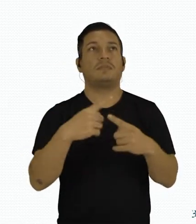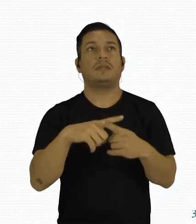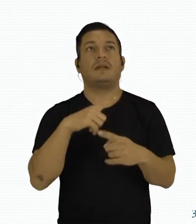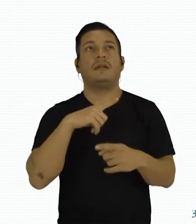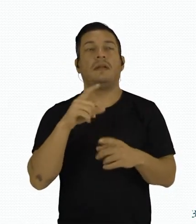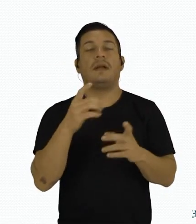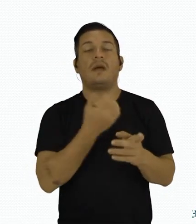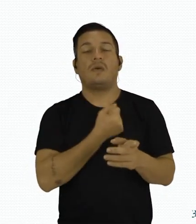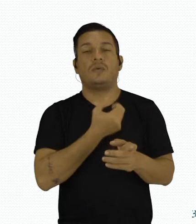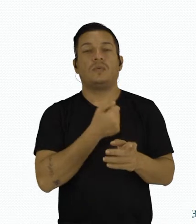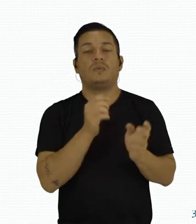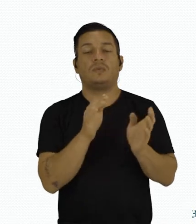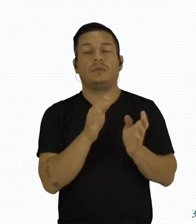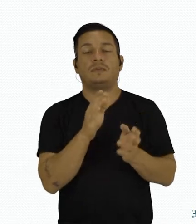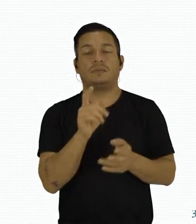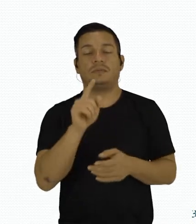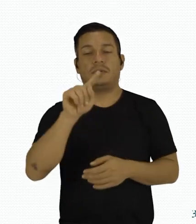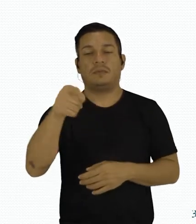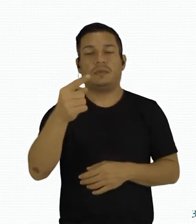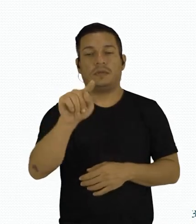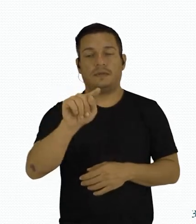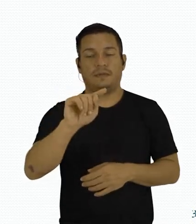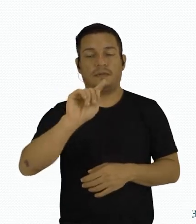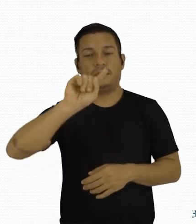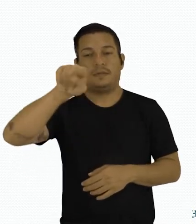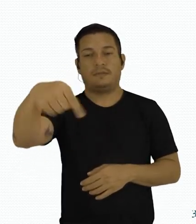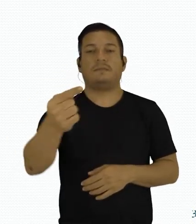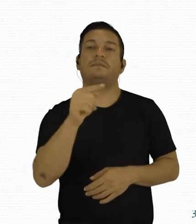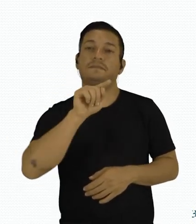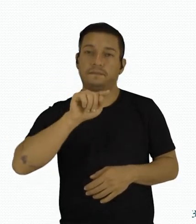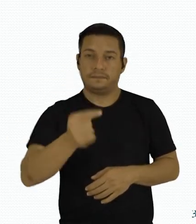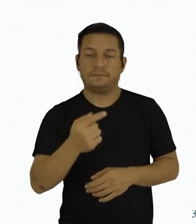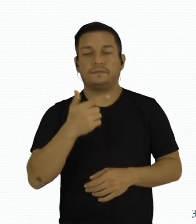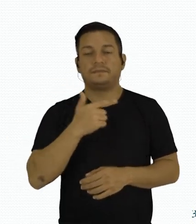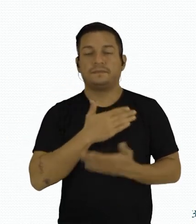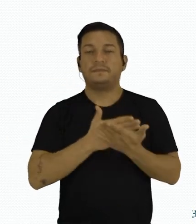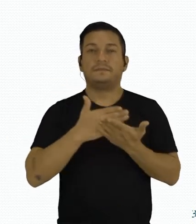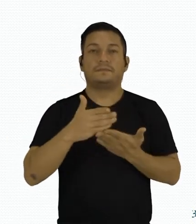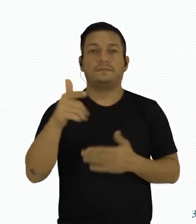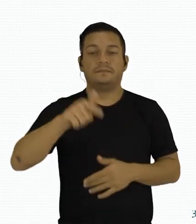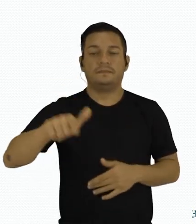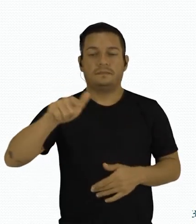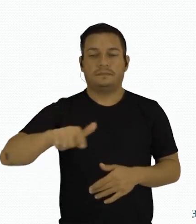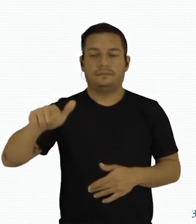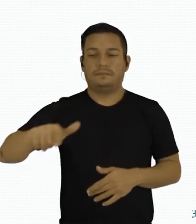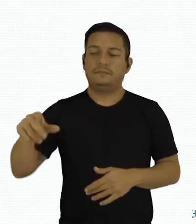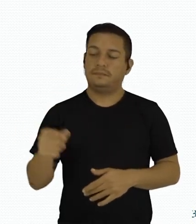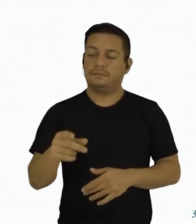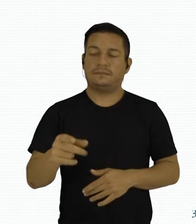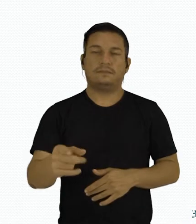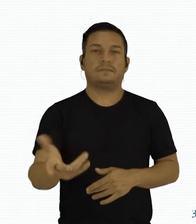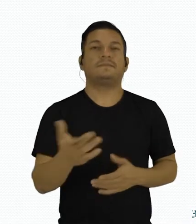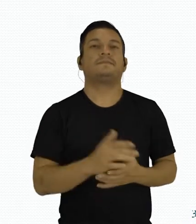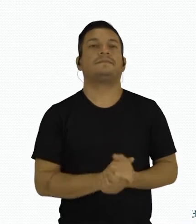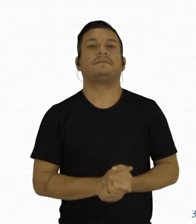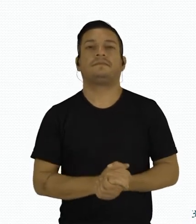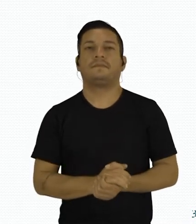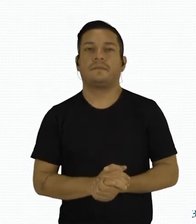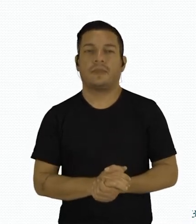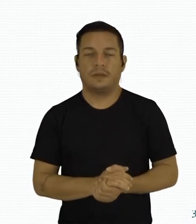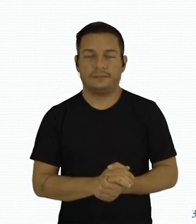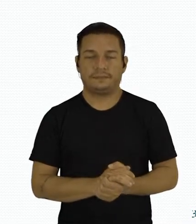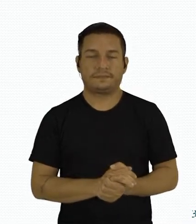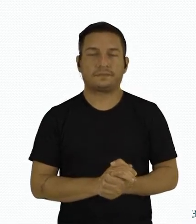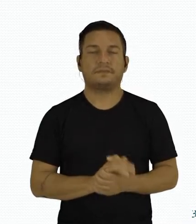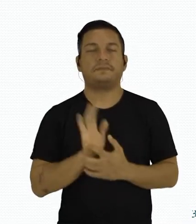do número, né, dos algarismos após a vírgula, vão começar a se repetir, né, para sempre, infinitamente.